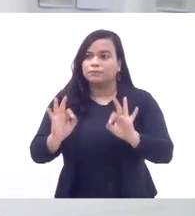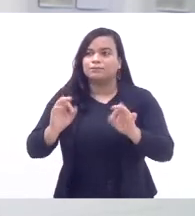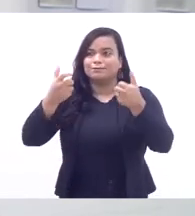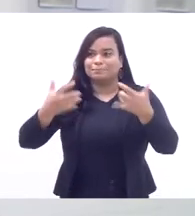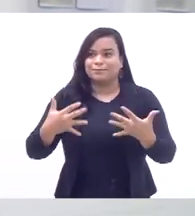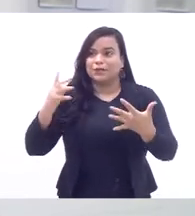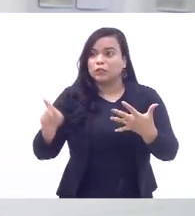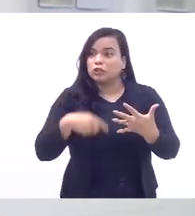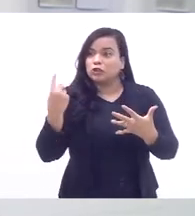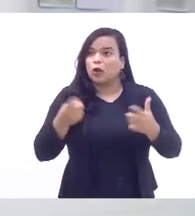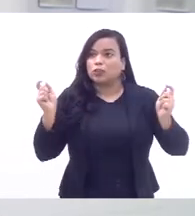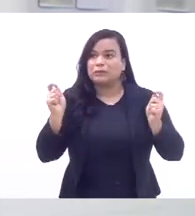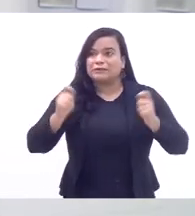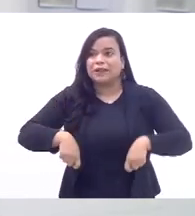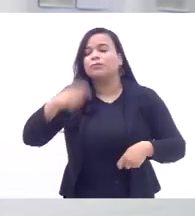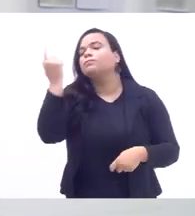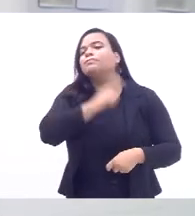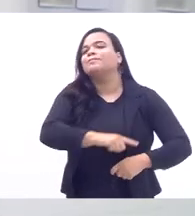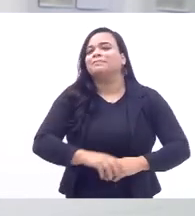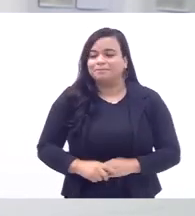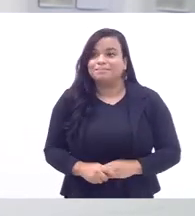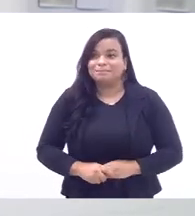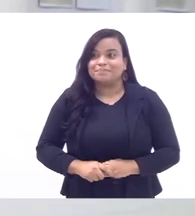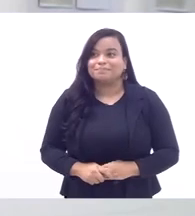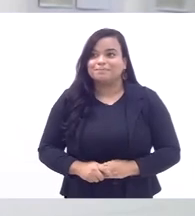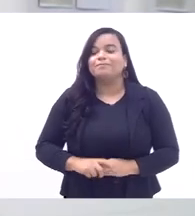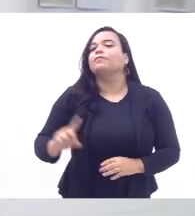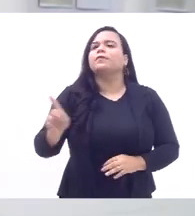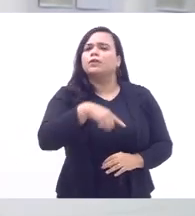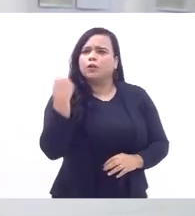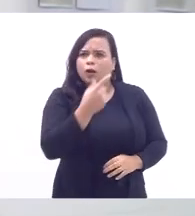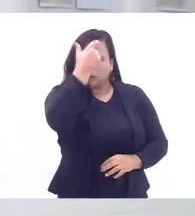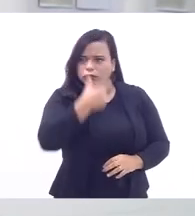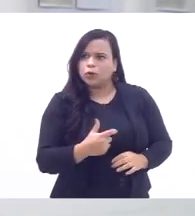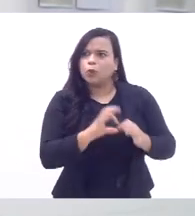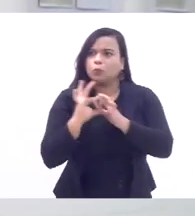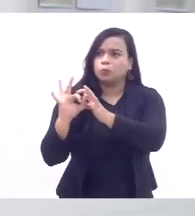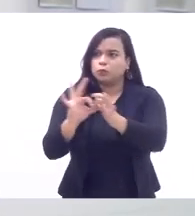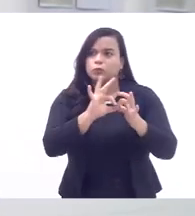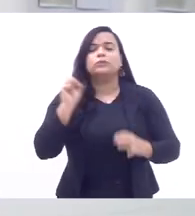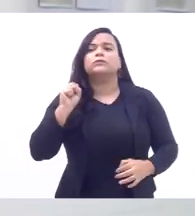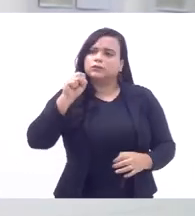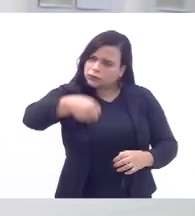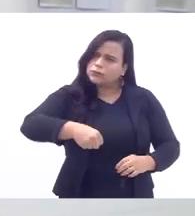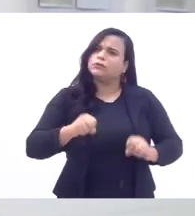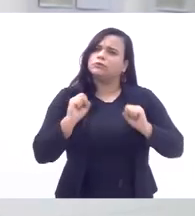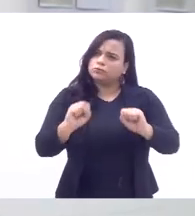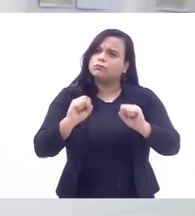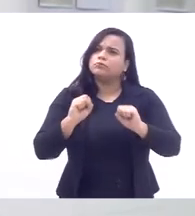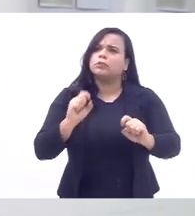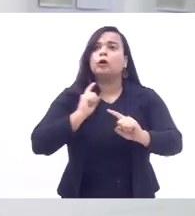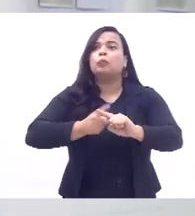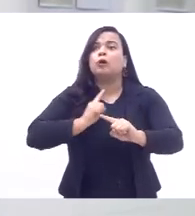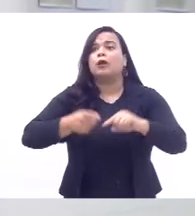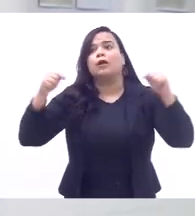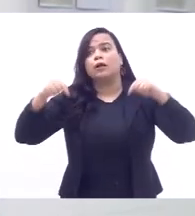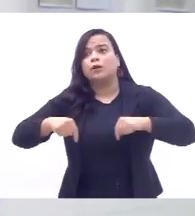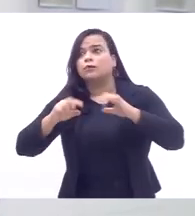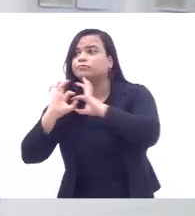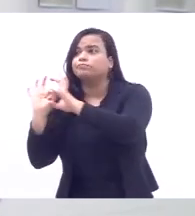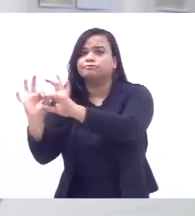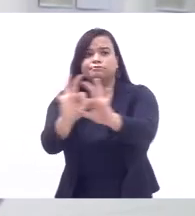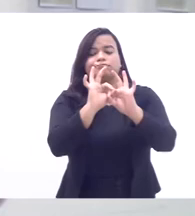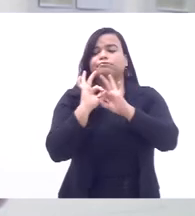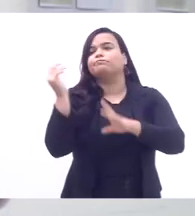nós somos capazes, que nós somos unidos, sim. Porque o que é isso aqui, senão a